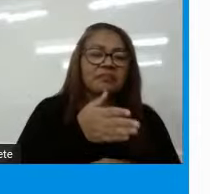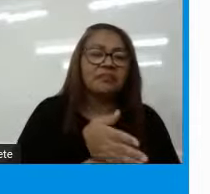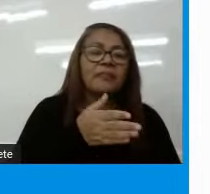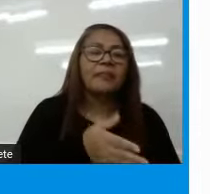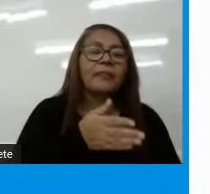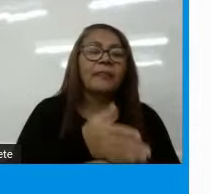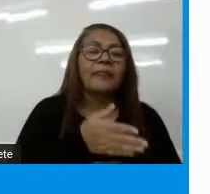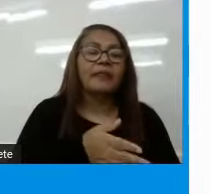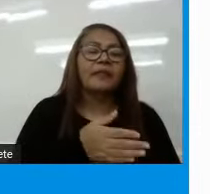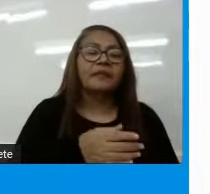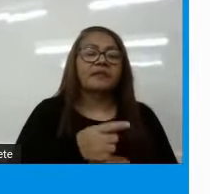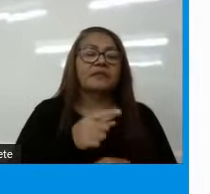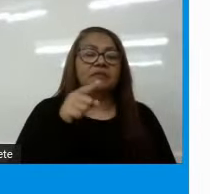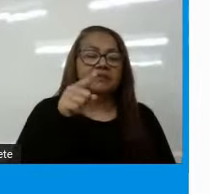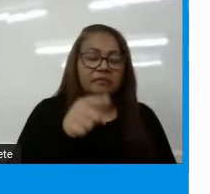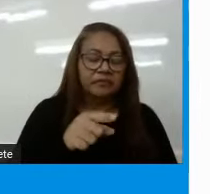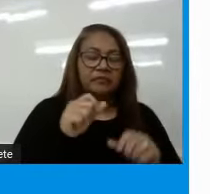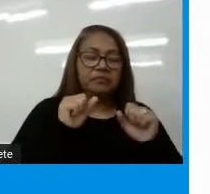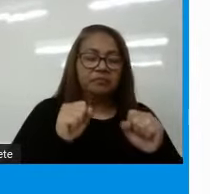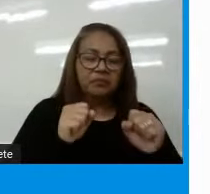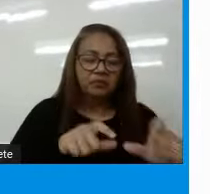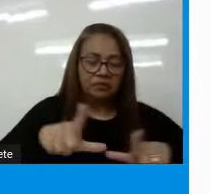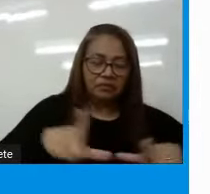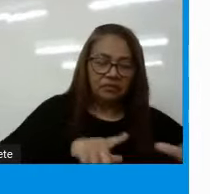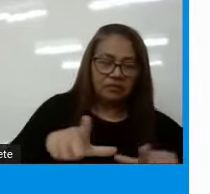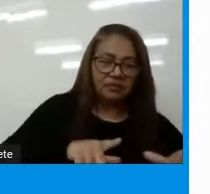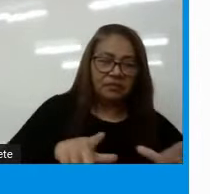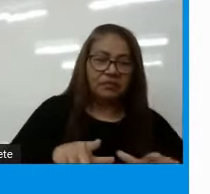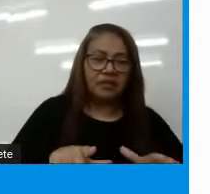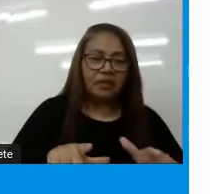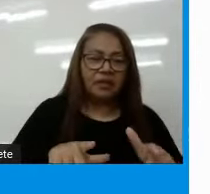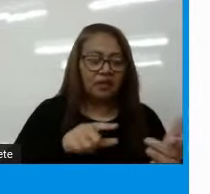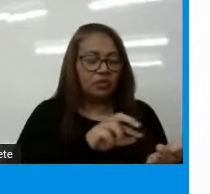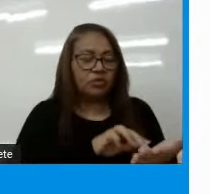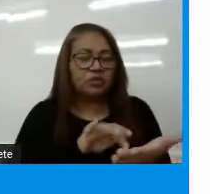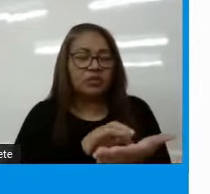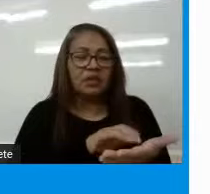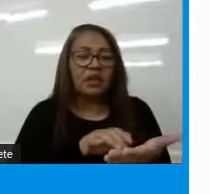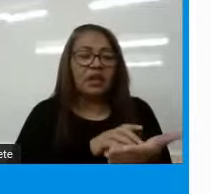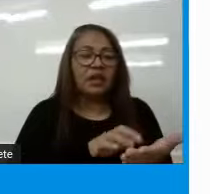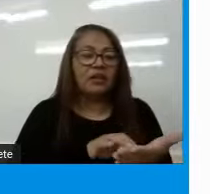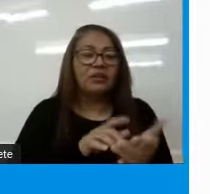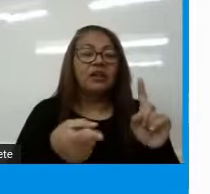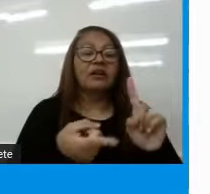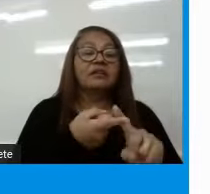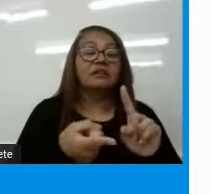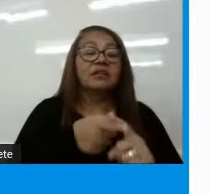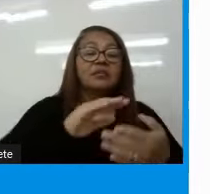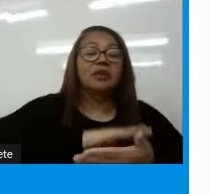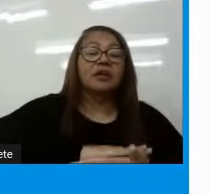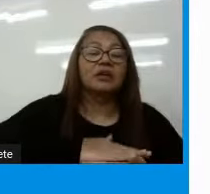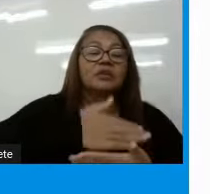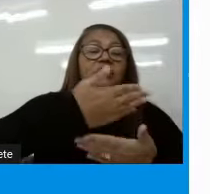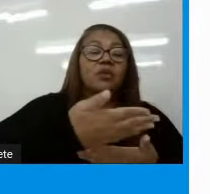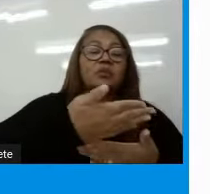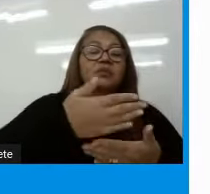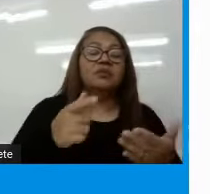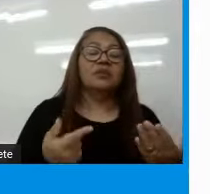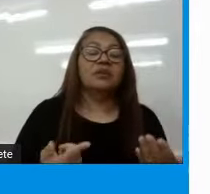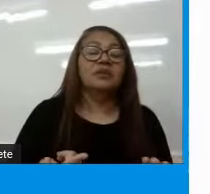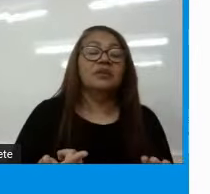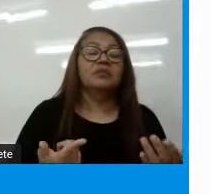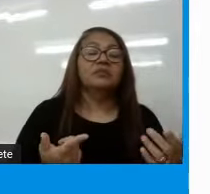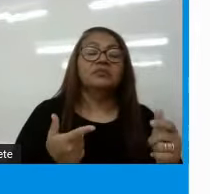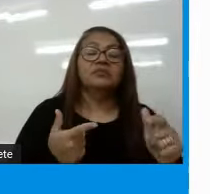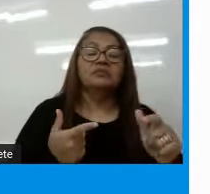pode trabalhar tanto no celular, como também no seu computador, certo? Então, tem um monte de